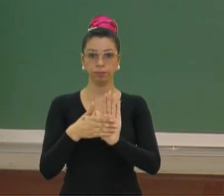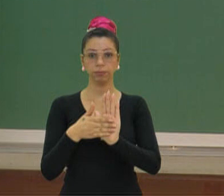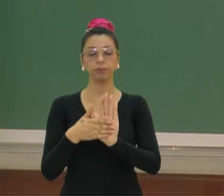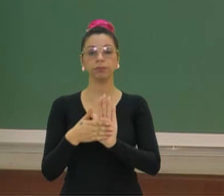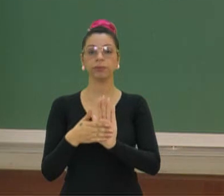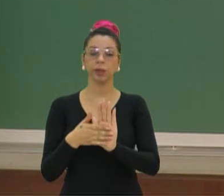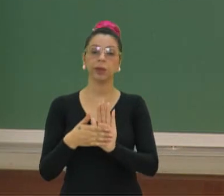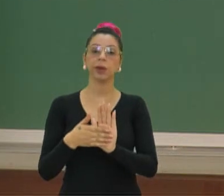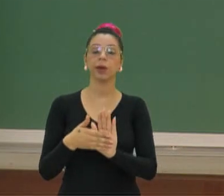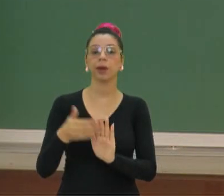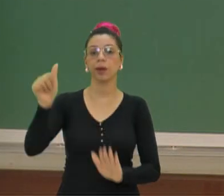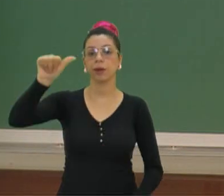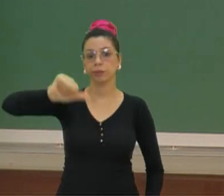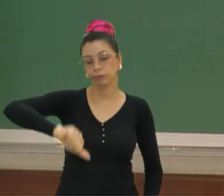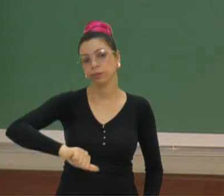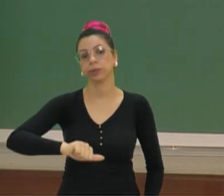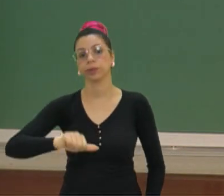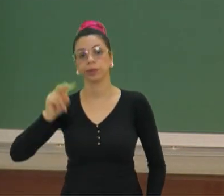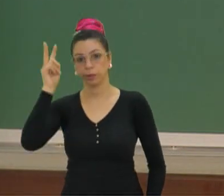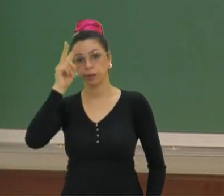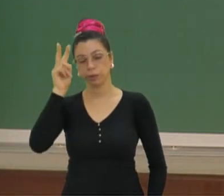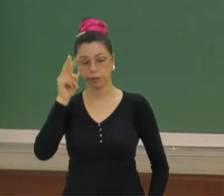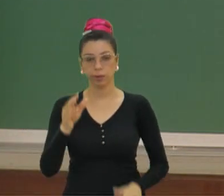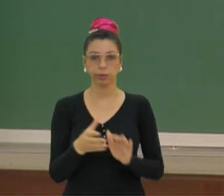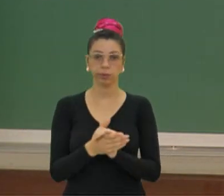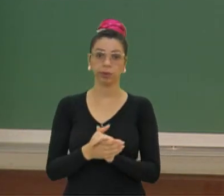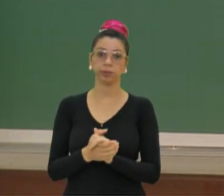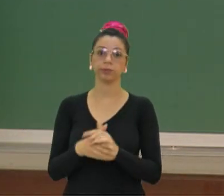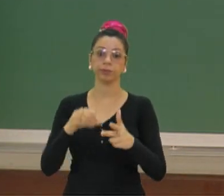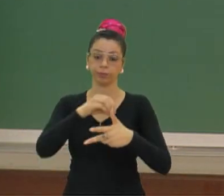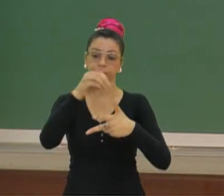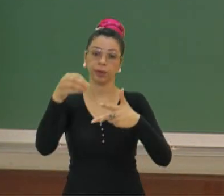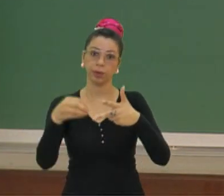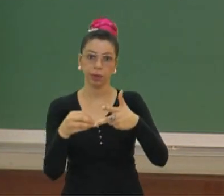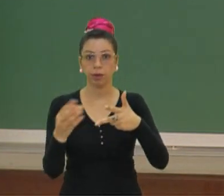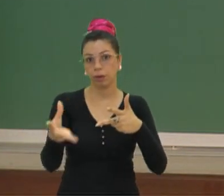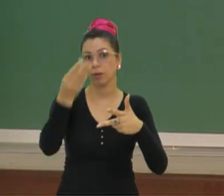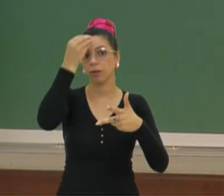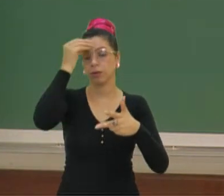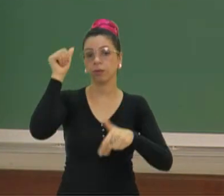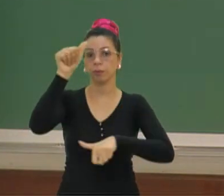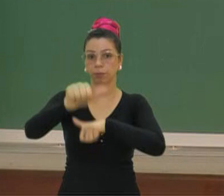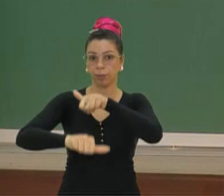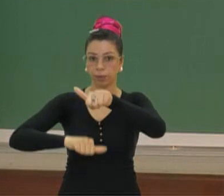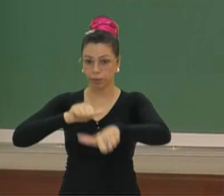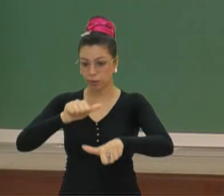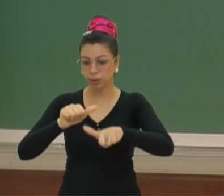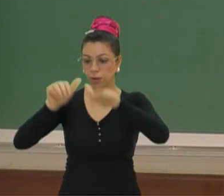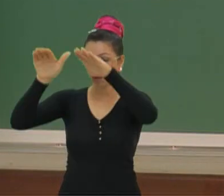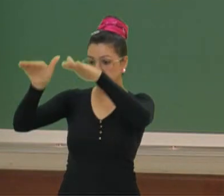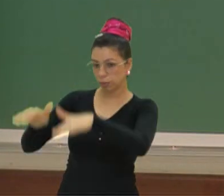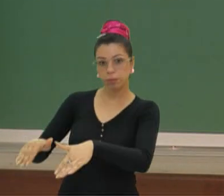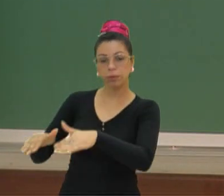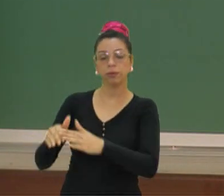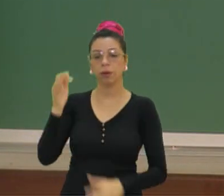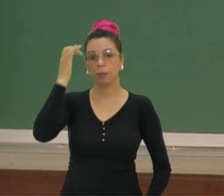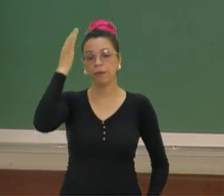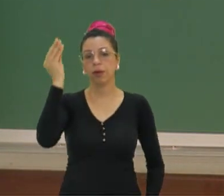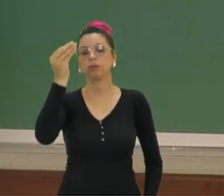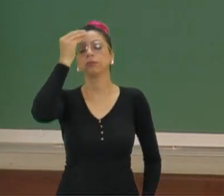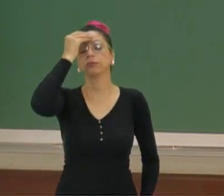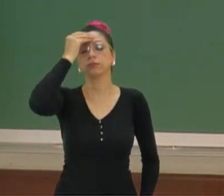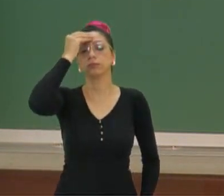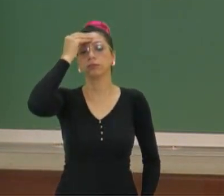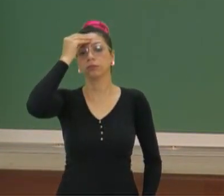bastante negativo da nossa história. Então, sempre o foco no Enem, né? Guarde aí as mudanças e as permanências, fica mais fácil você se